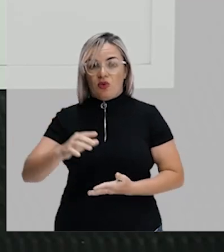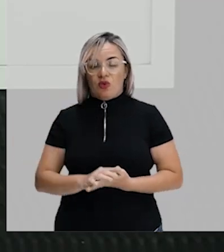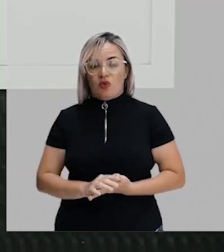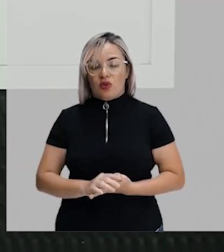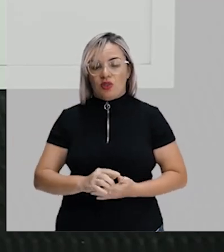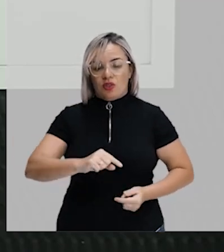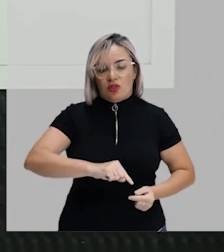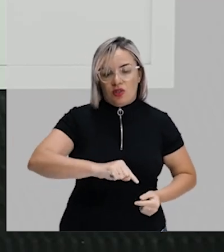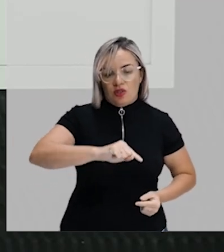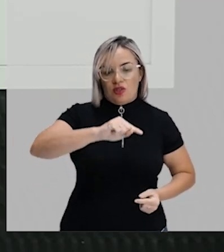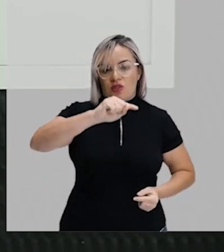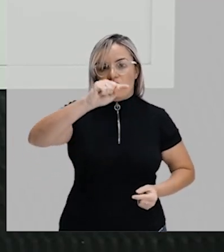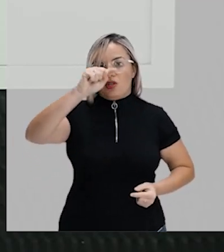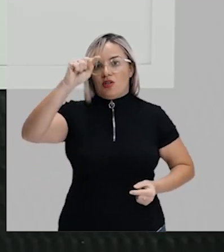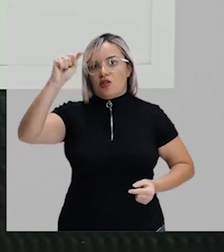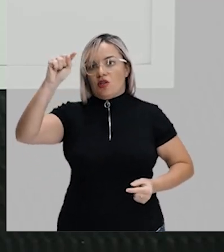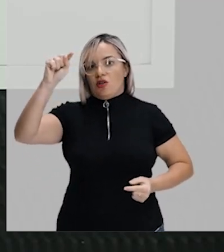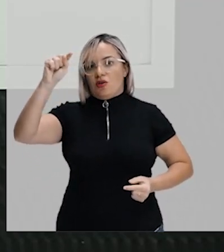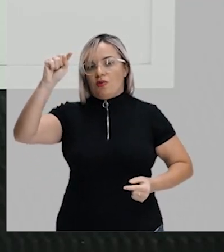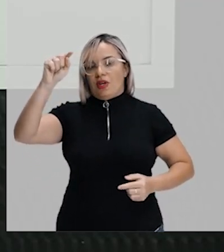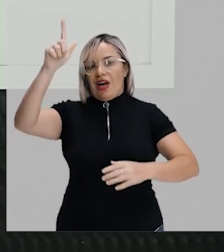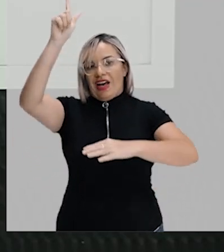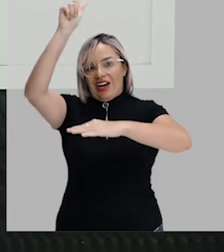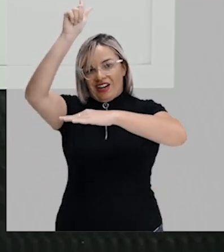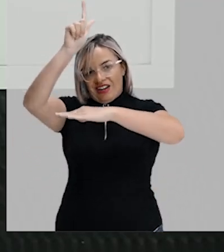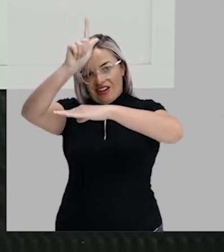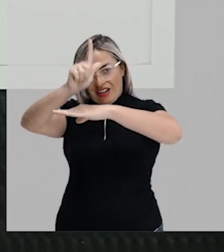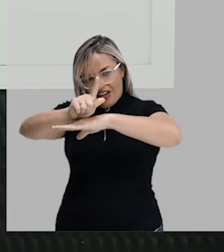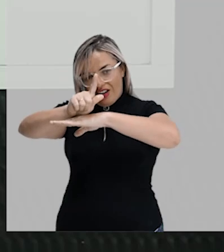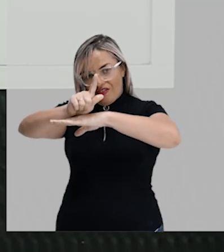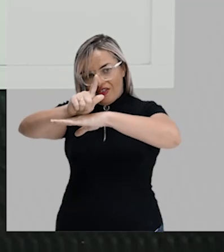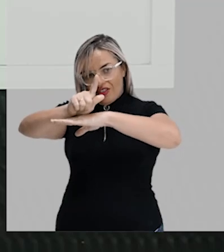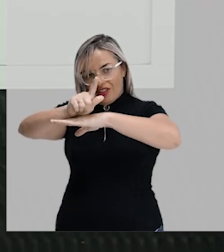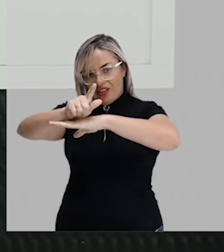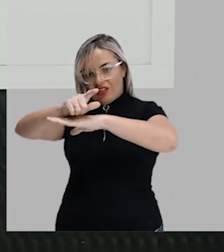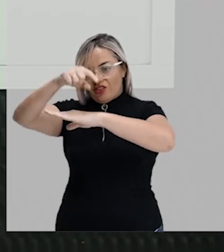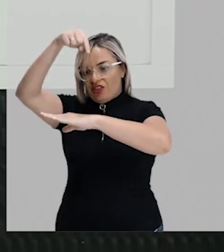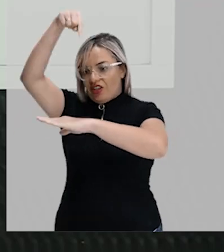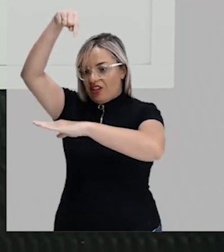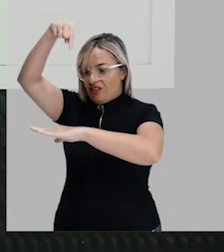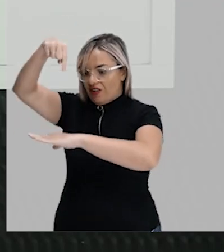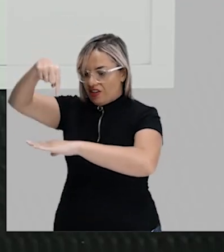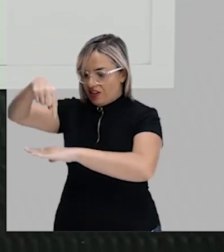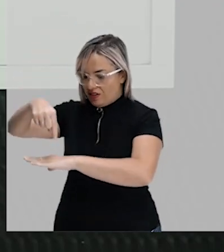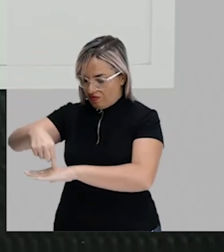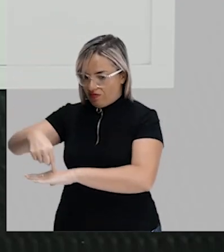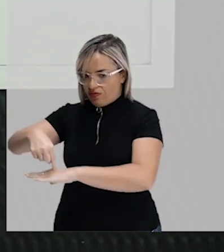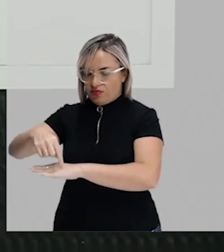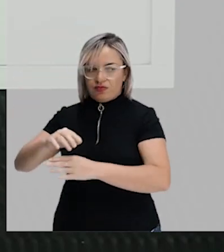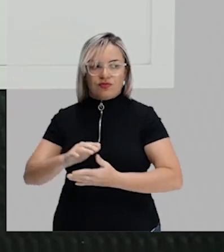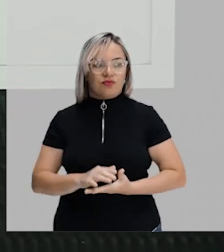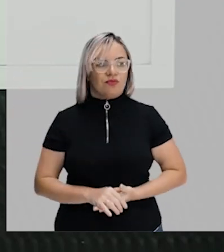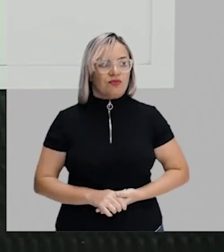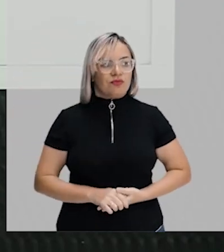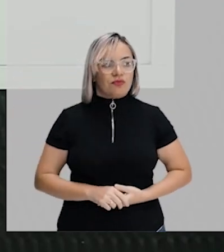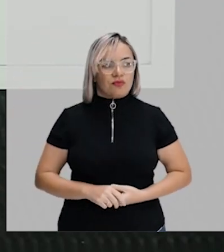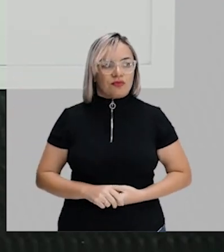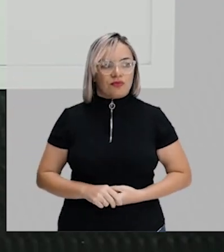sobe, depois ele cai. Tá certo? Então, bem aqui, ó, o VY,